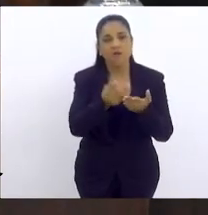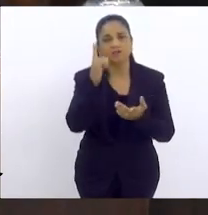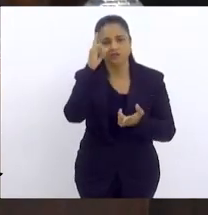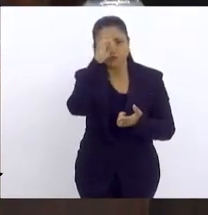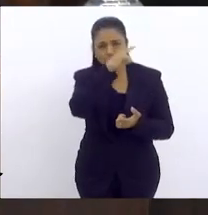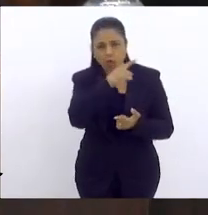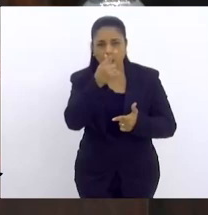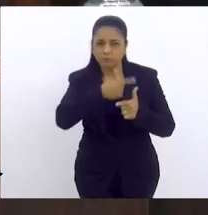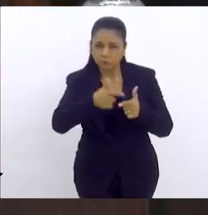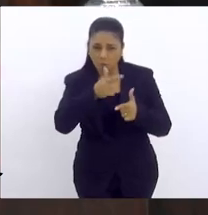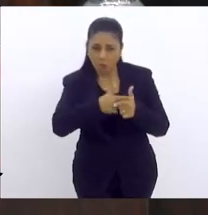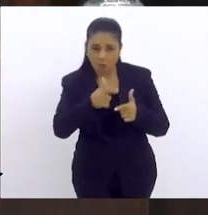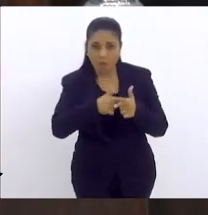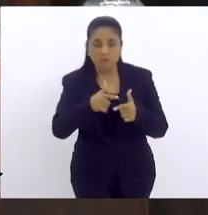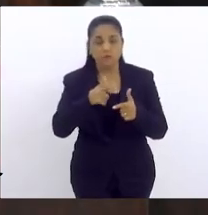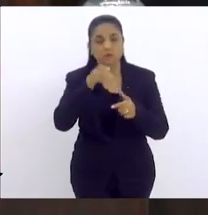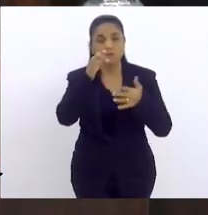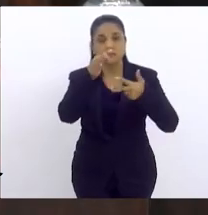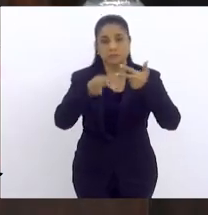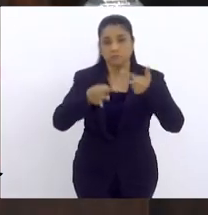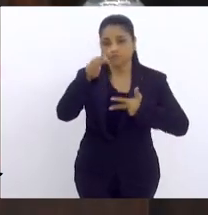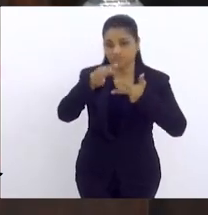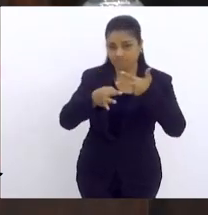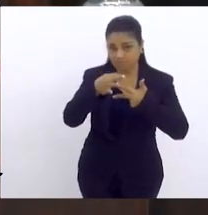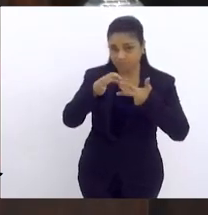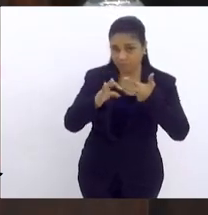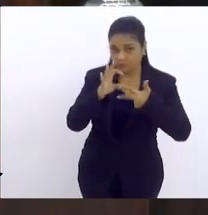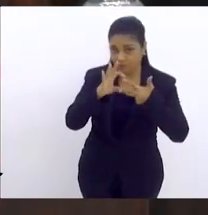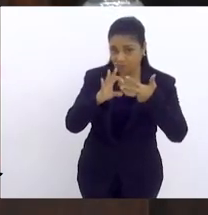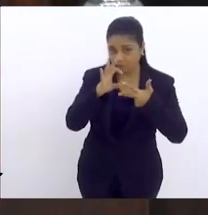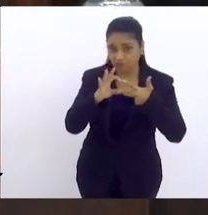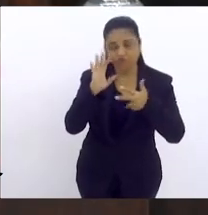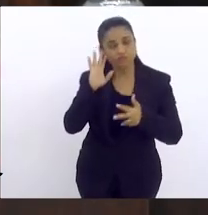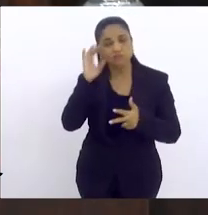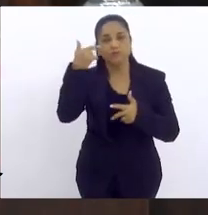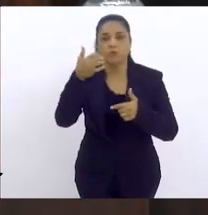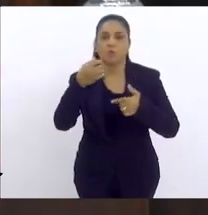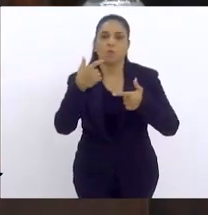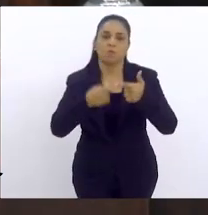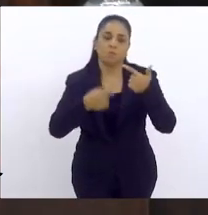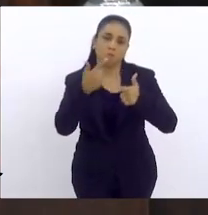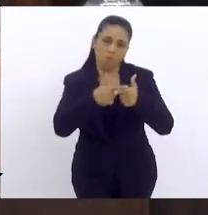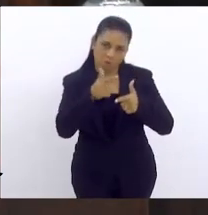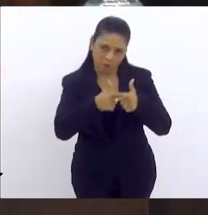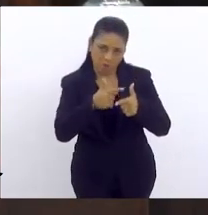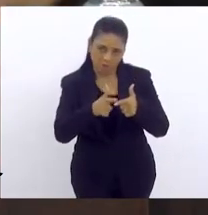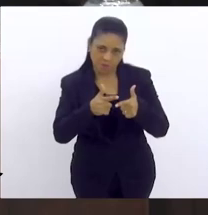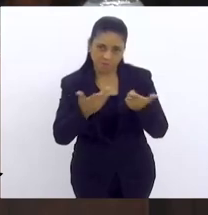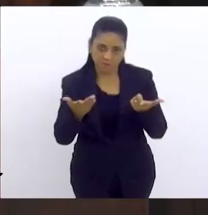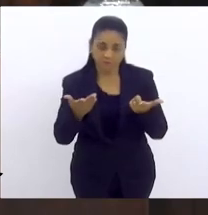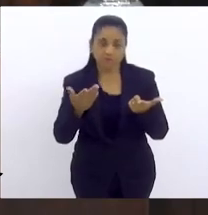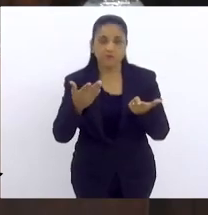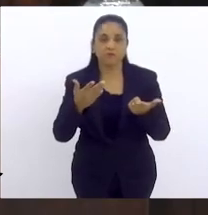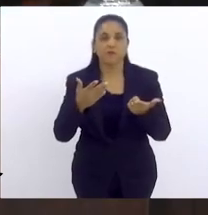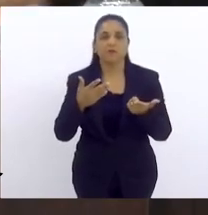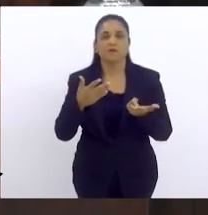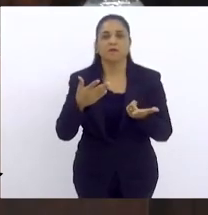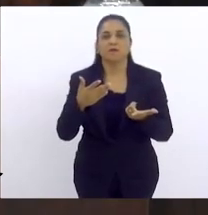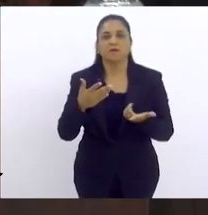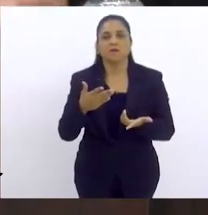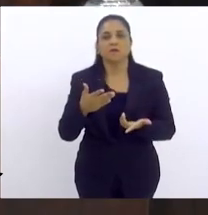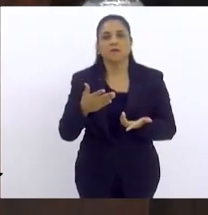o Executivo possa resolver esse problemas então é dessa forma que nós estaremos fazendo aqui que eu vou falar aqui de algumas coisas daqui a pouco até porque